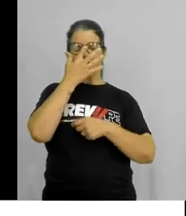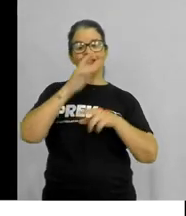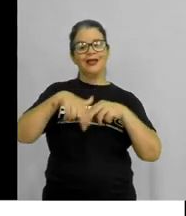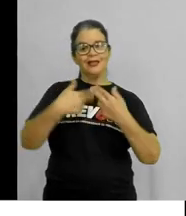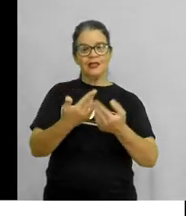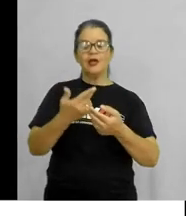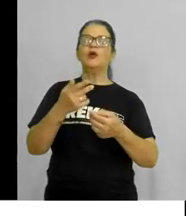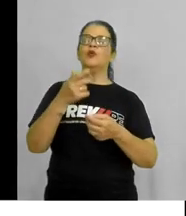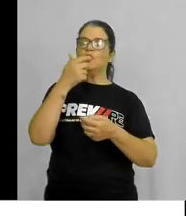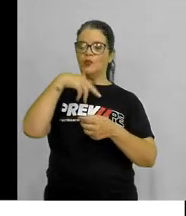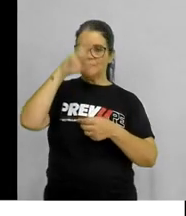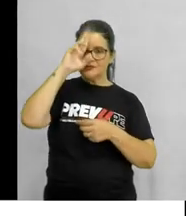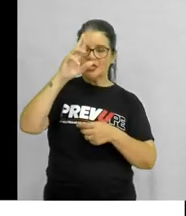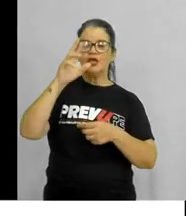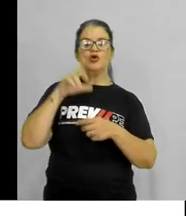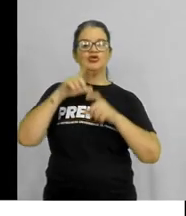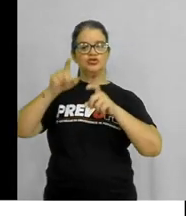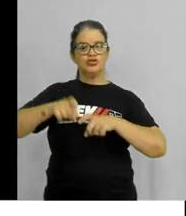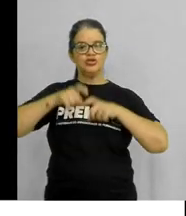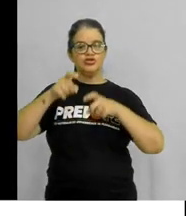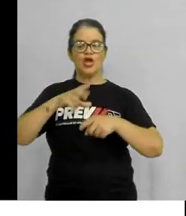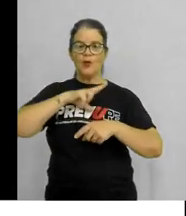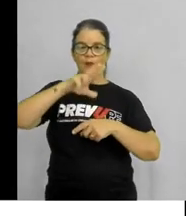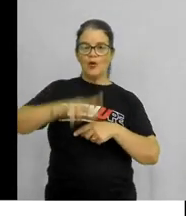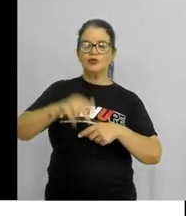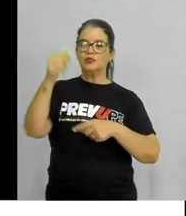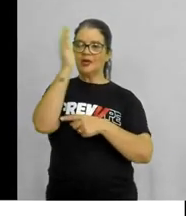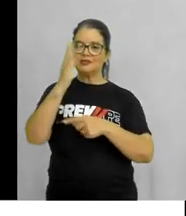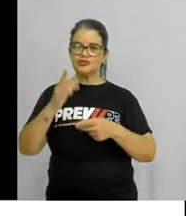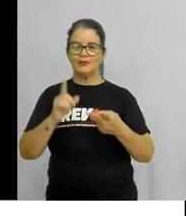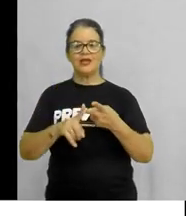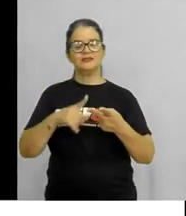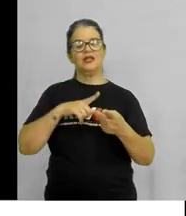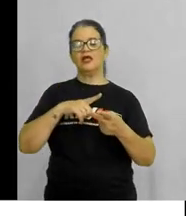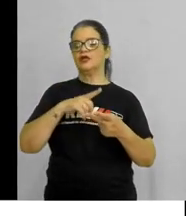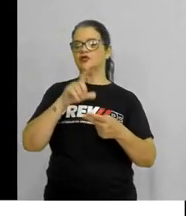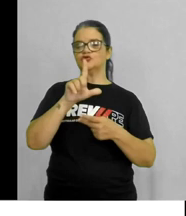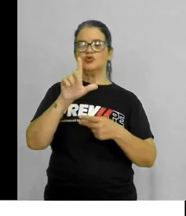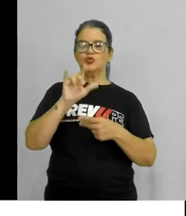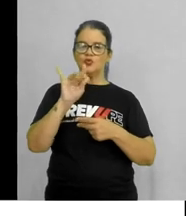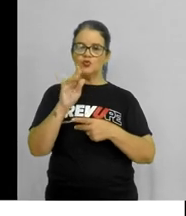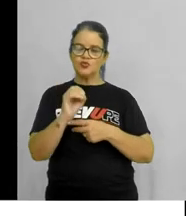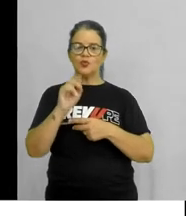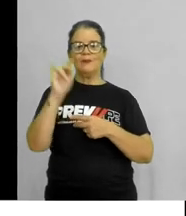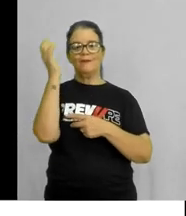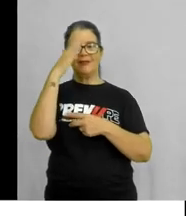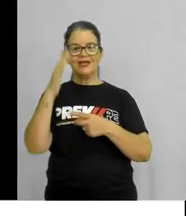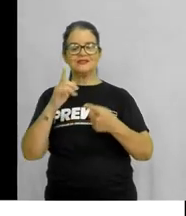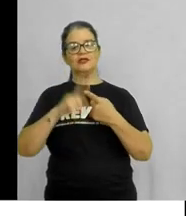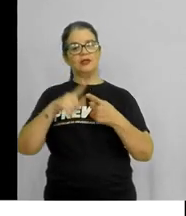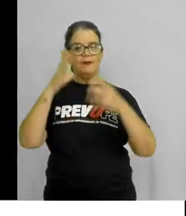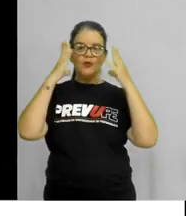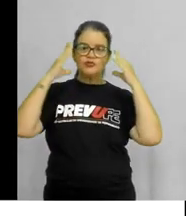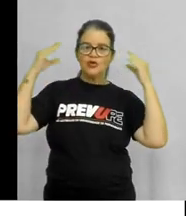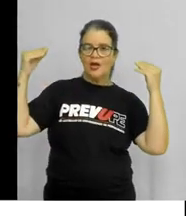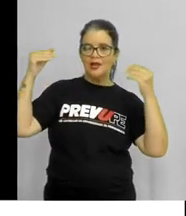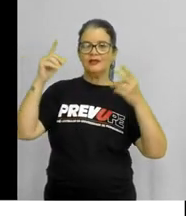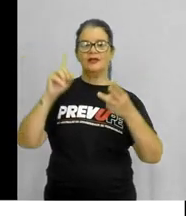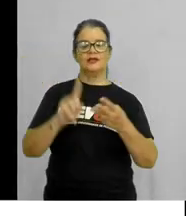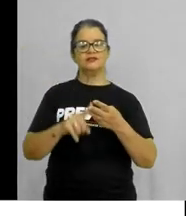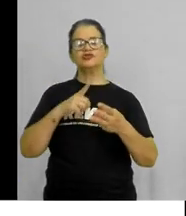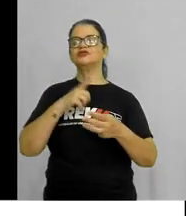tanto os senhores dig portugueses brasileiros luso brasileiros quanto os holandeses